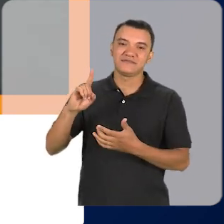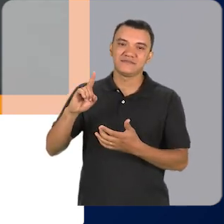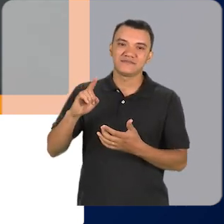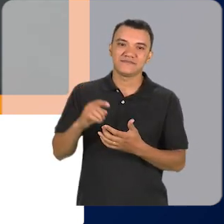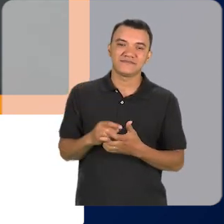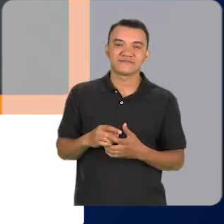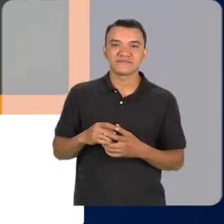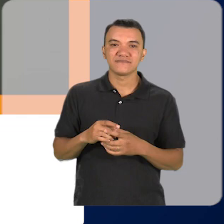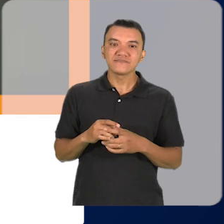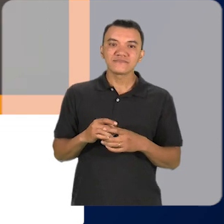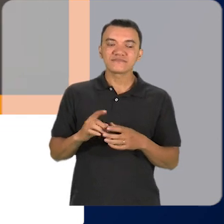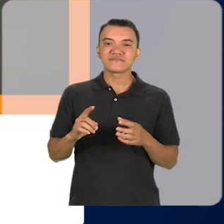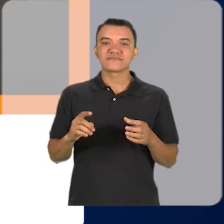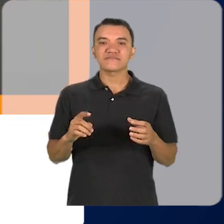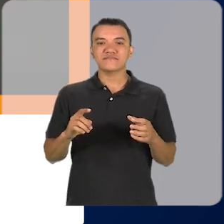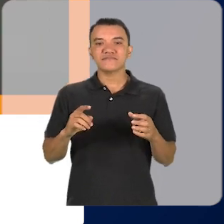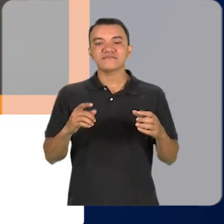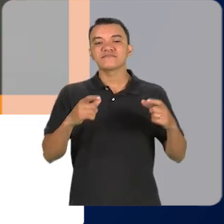atualmente no